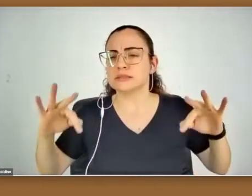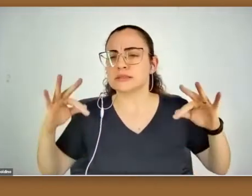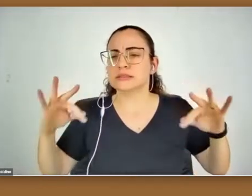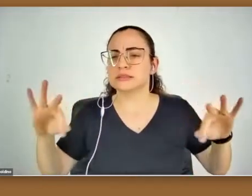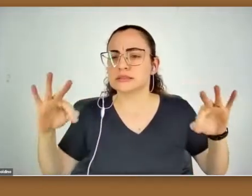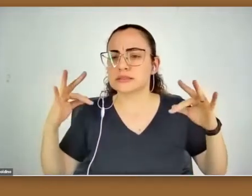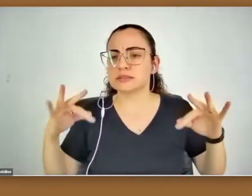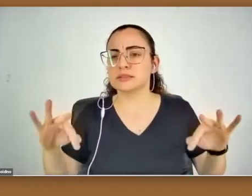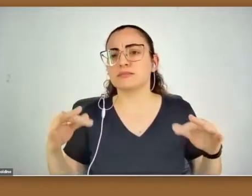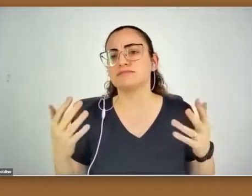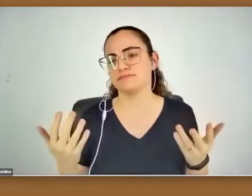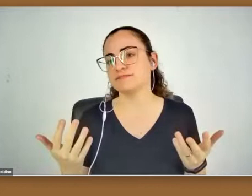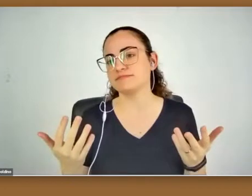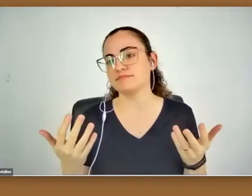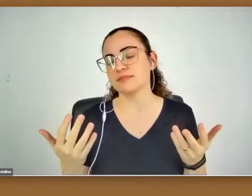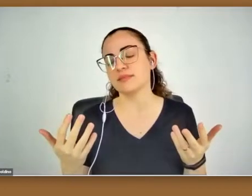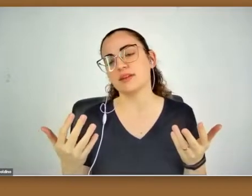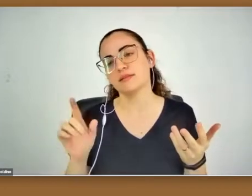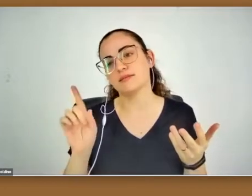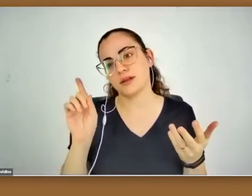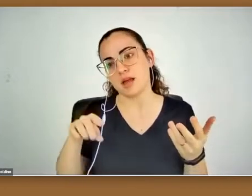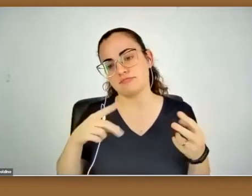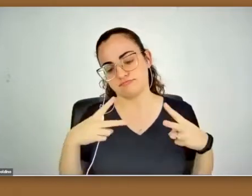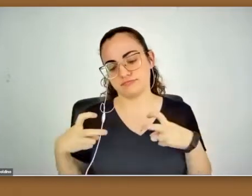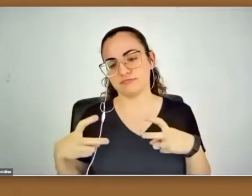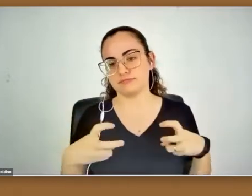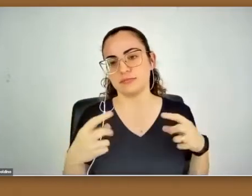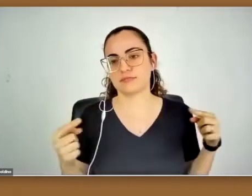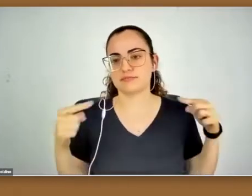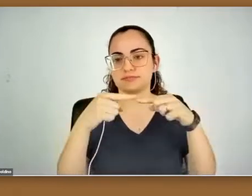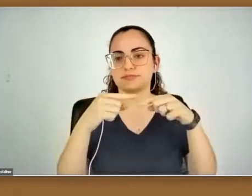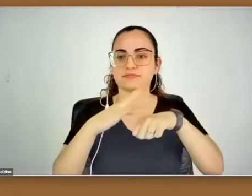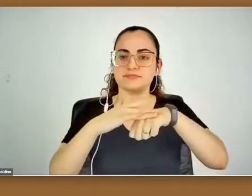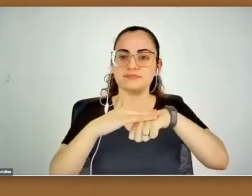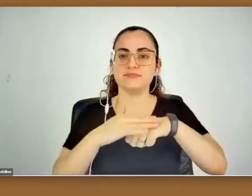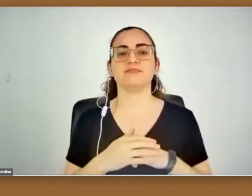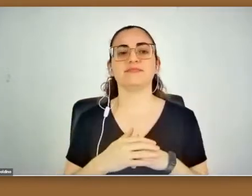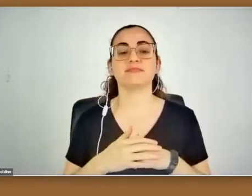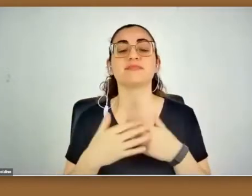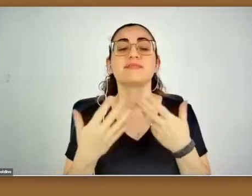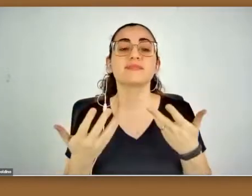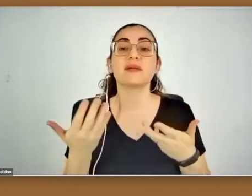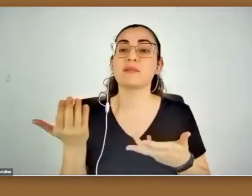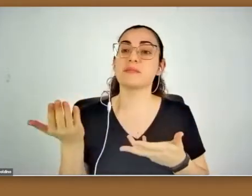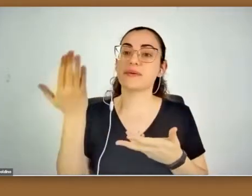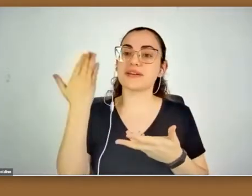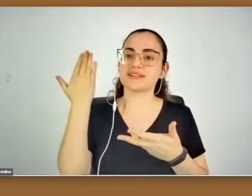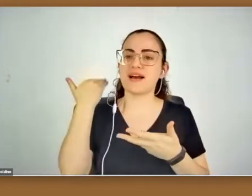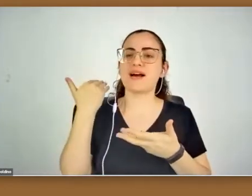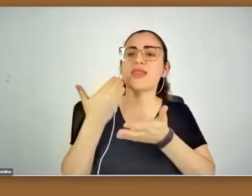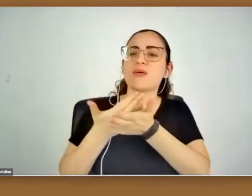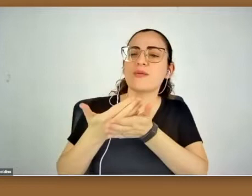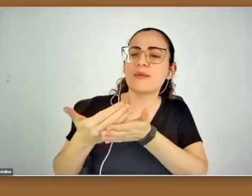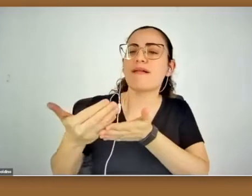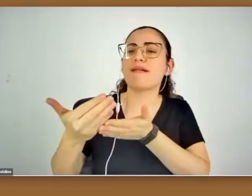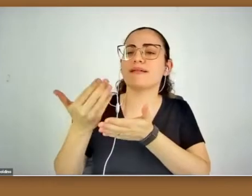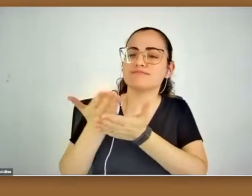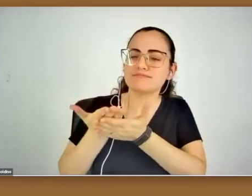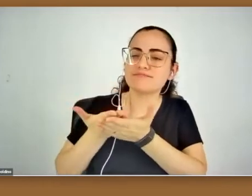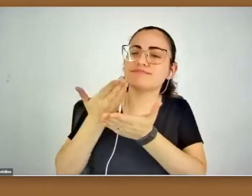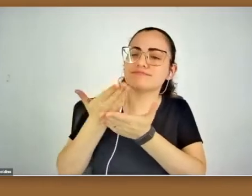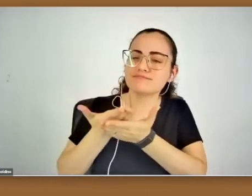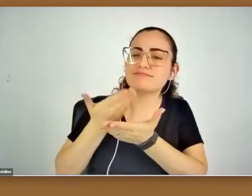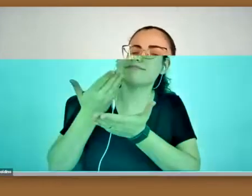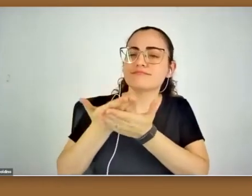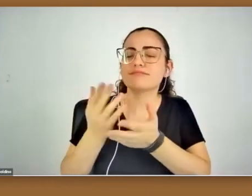eu sou, né, uma apaixonada, né, durante a minha formação, desde a graduação, comecei a trabalhar com isso, com epidemiologia, que é uma coisa que a gente